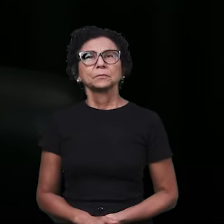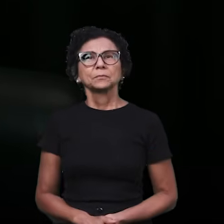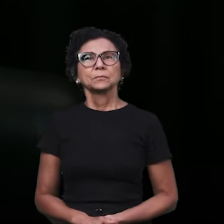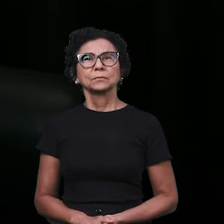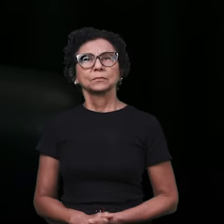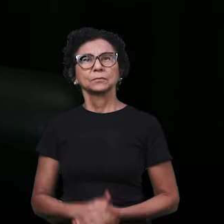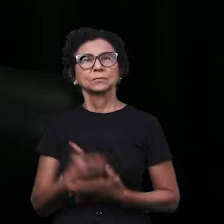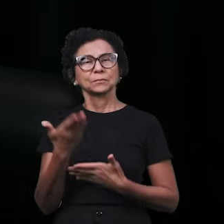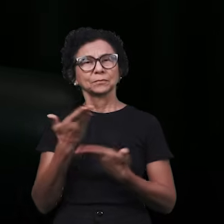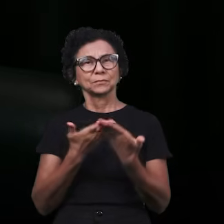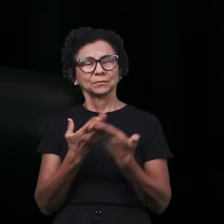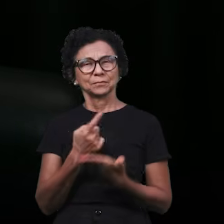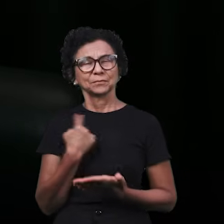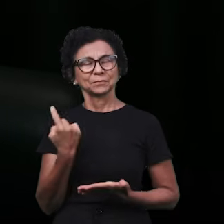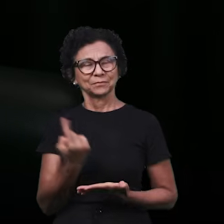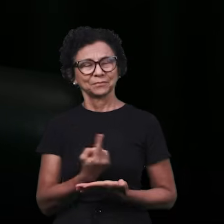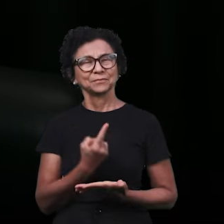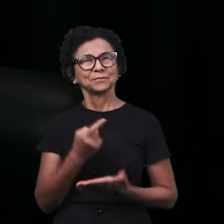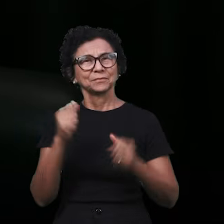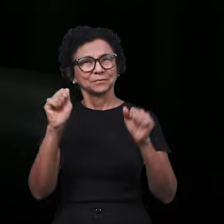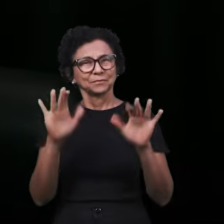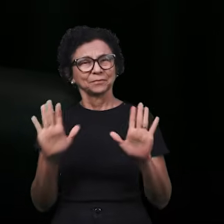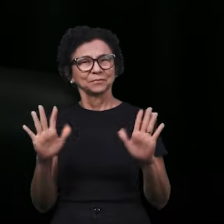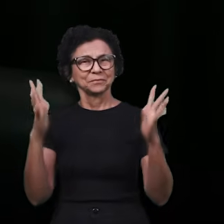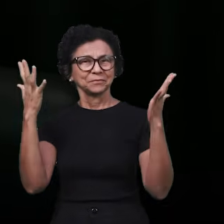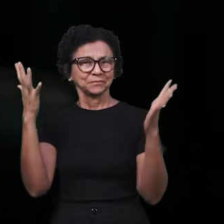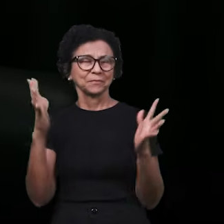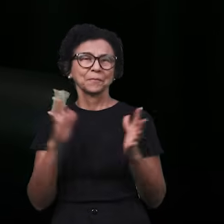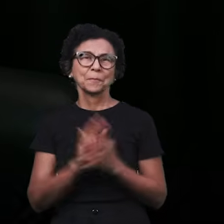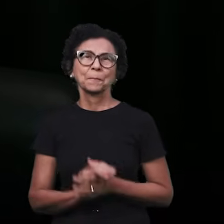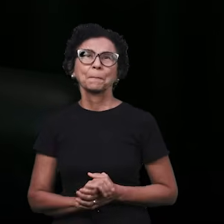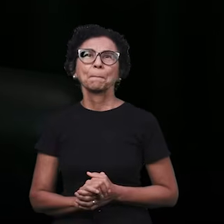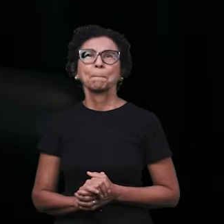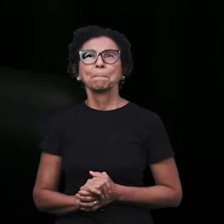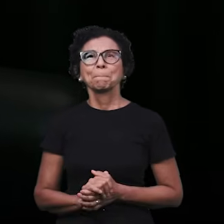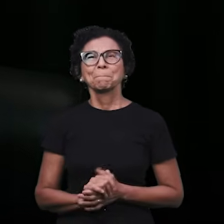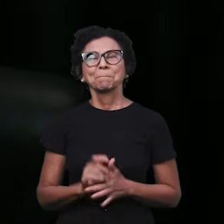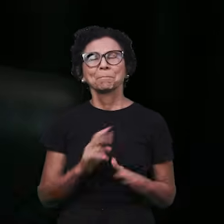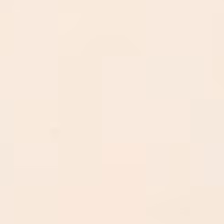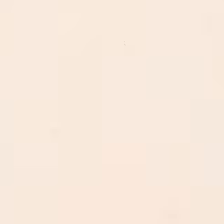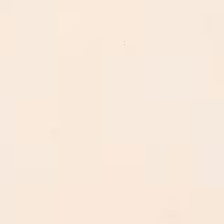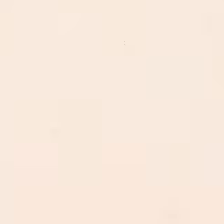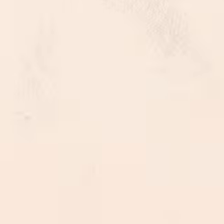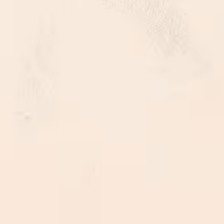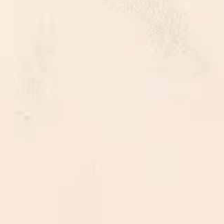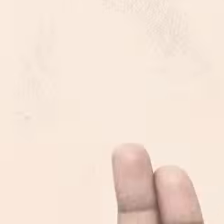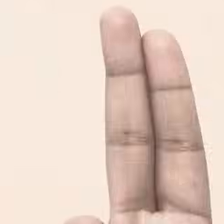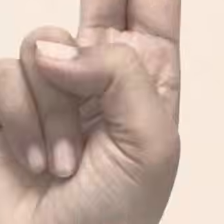irmãos dessa grande bênção, dessa festa. Então, aguardo os irmãos até a próxima semana. A paz do Senhor Jesus.